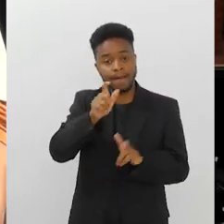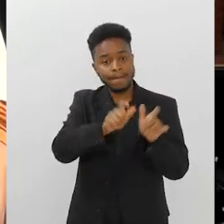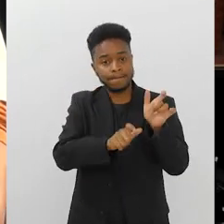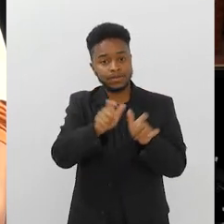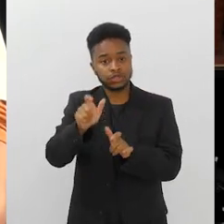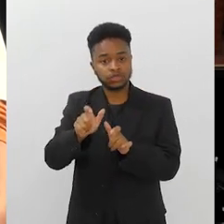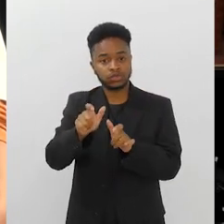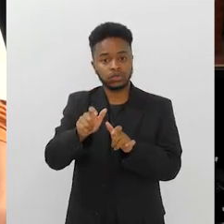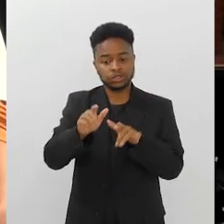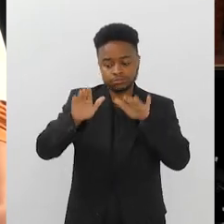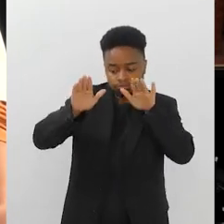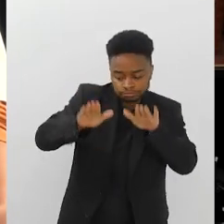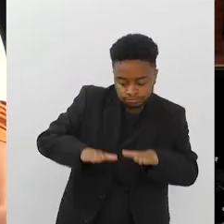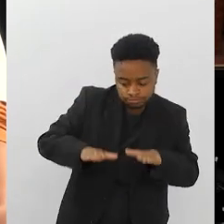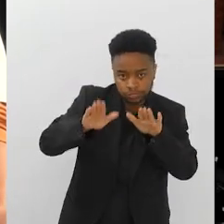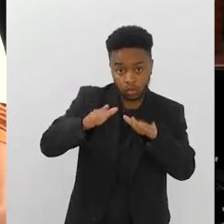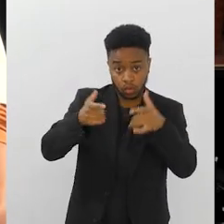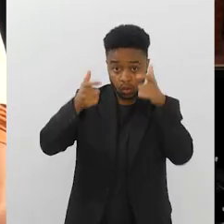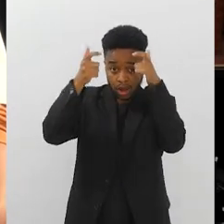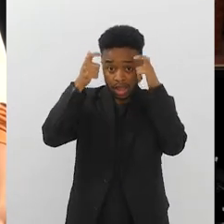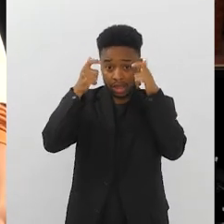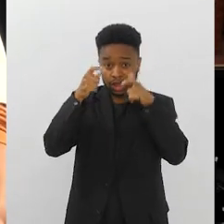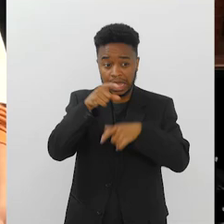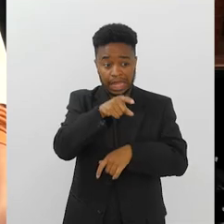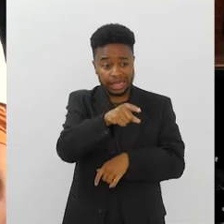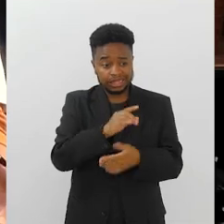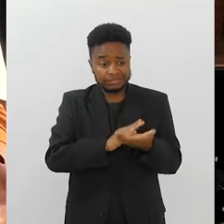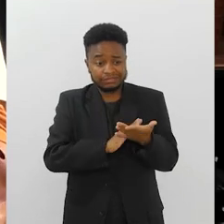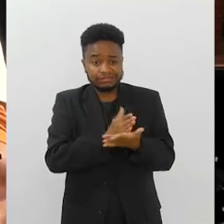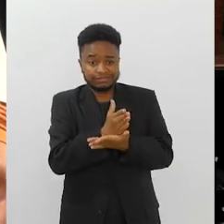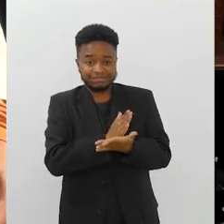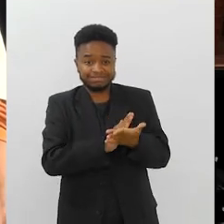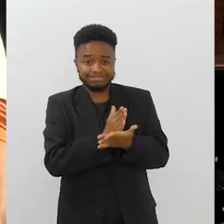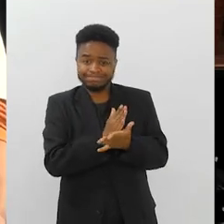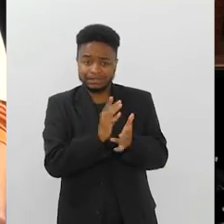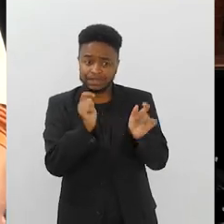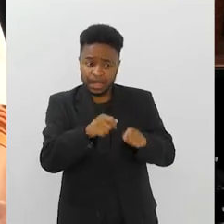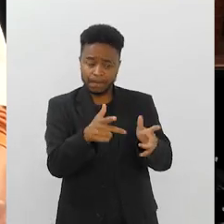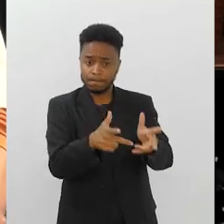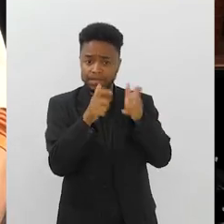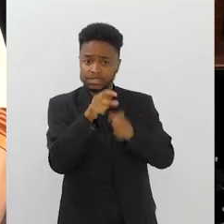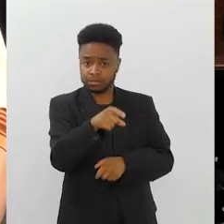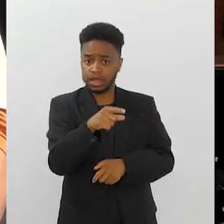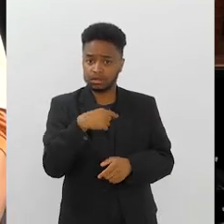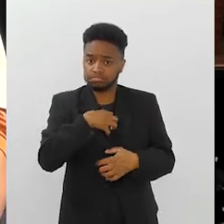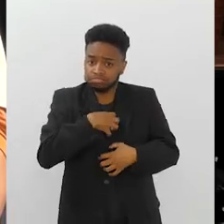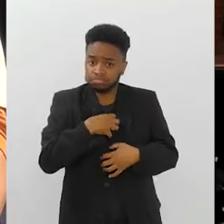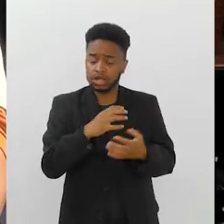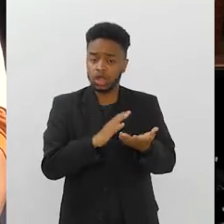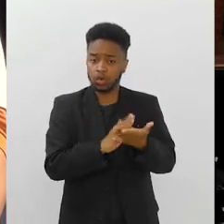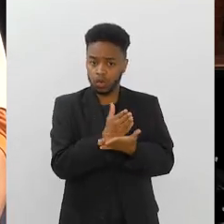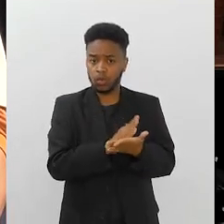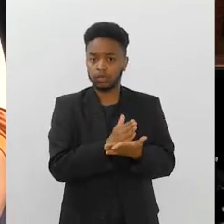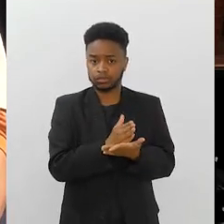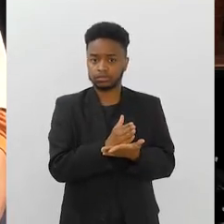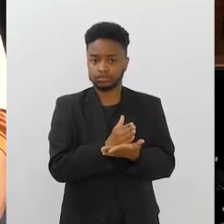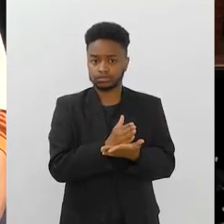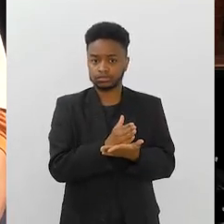quando as pessoas foram bater cabeça para ele era visível que ele estava